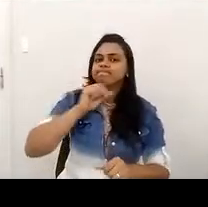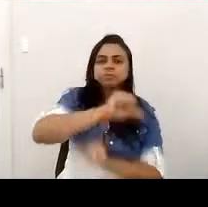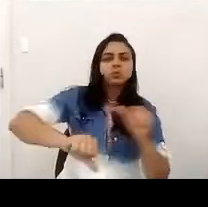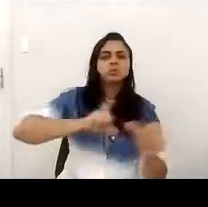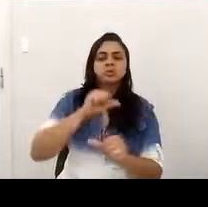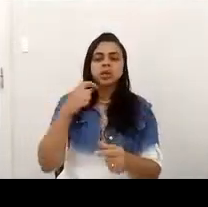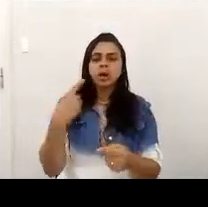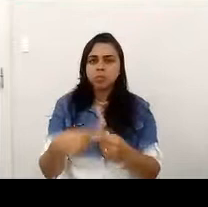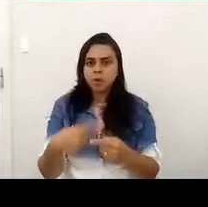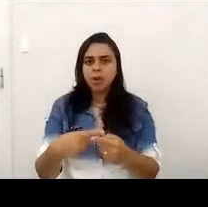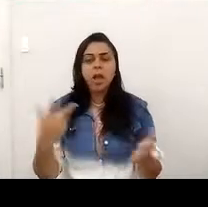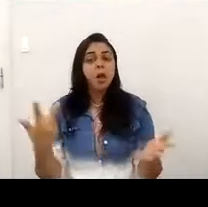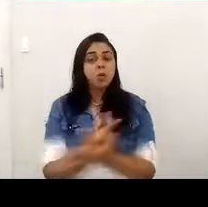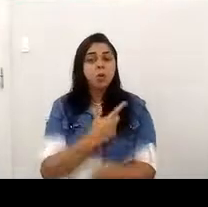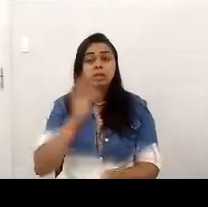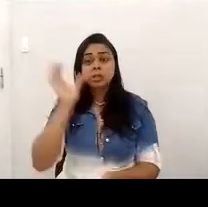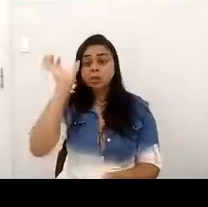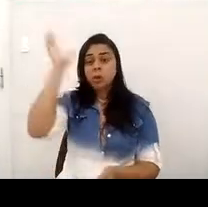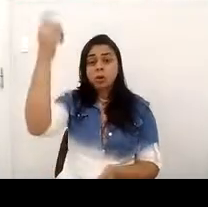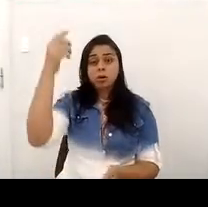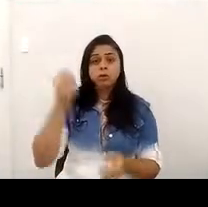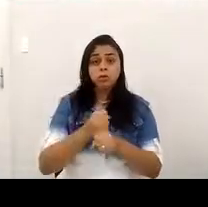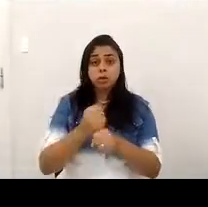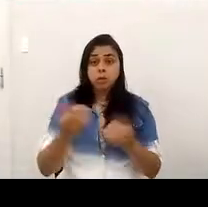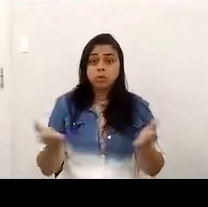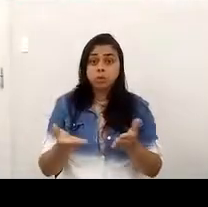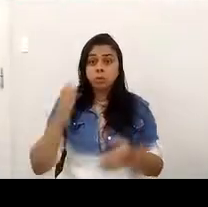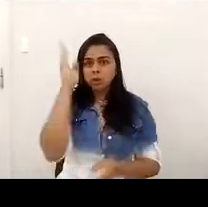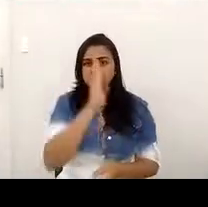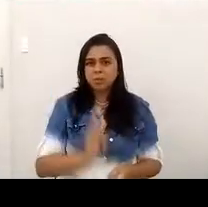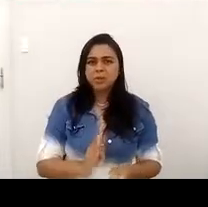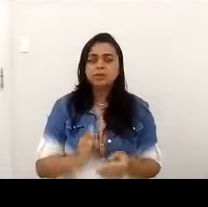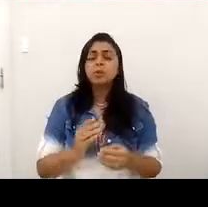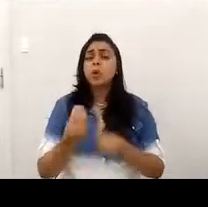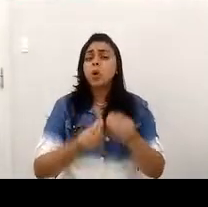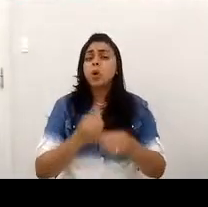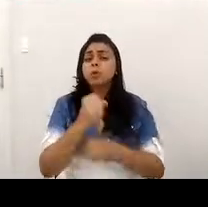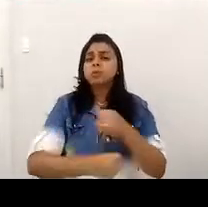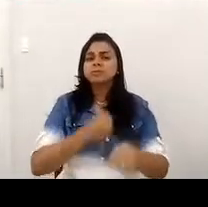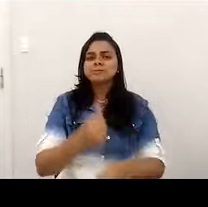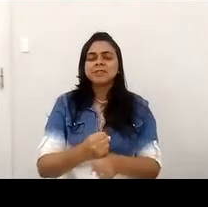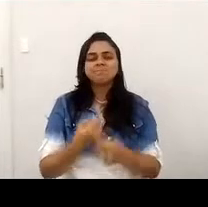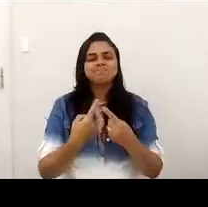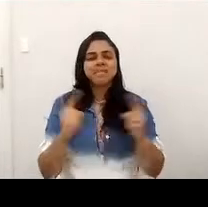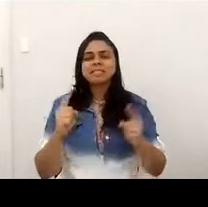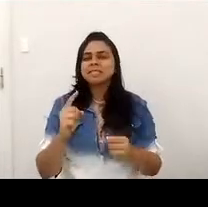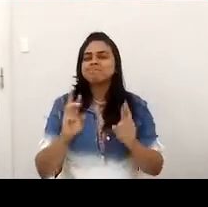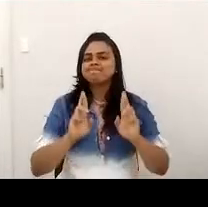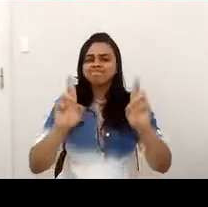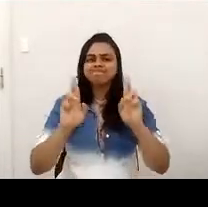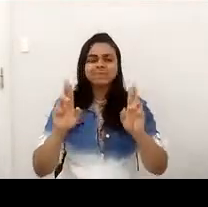foram tomadas aqui, mas eu não tenho muita esperança, não. Isso é triste, né? Porque professor precisa